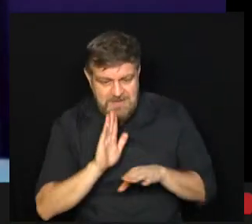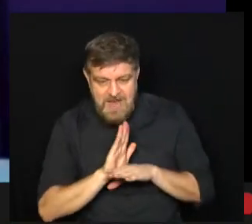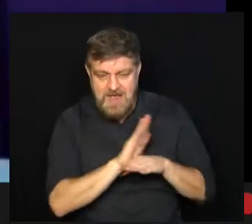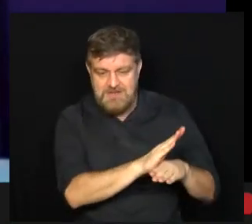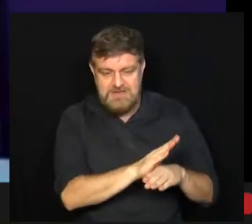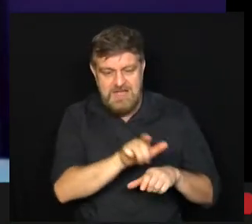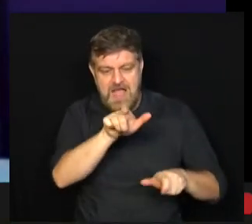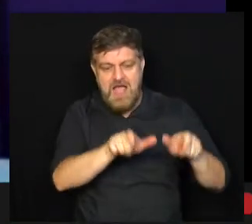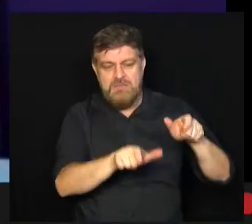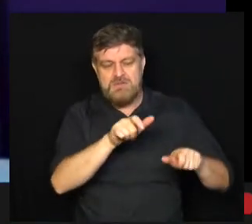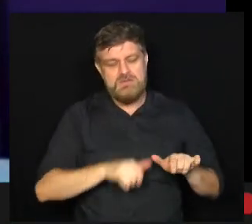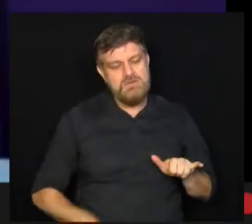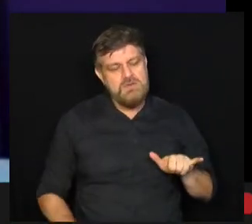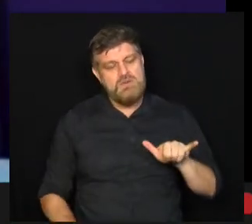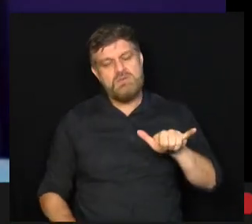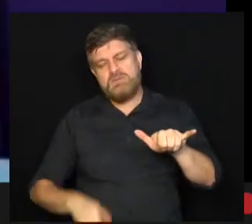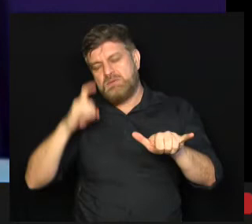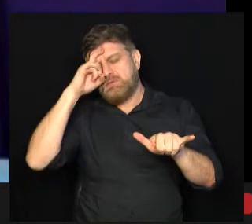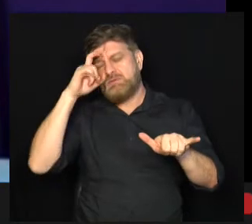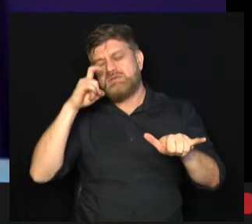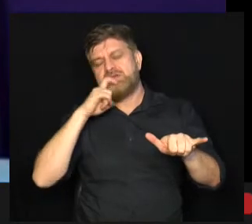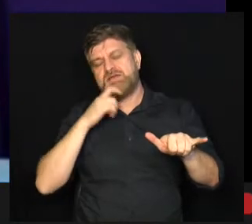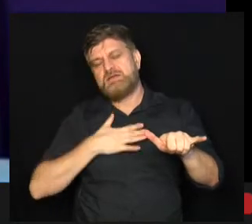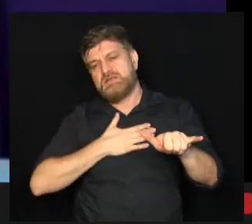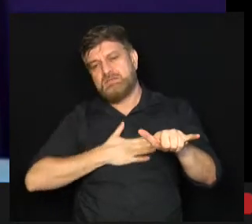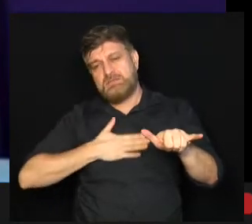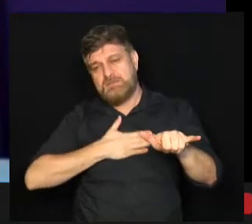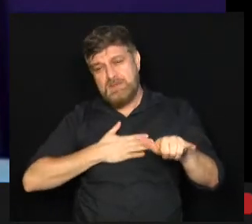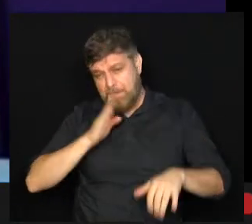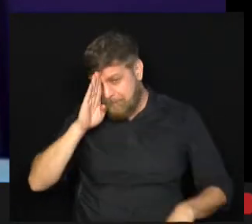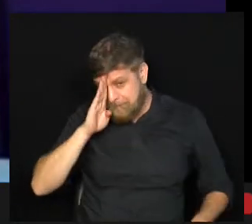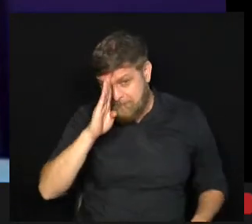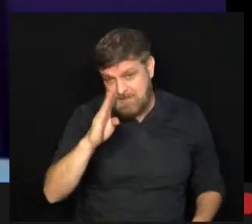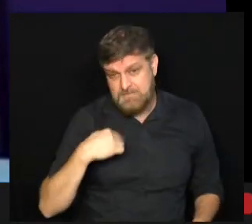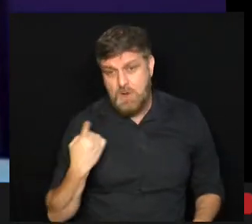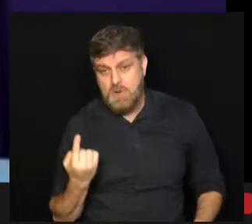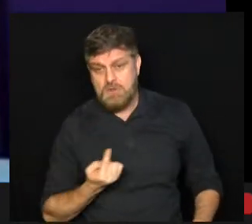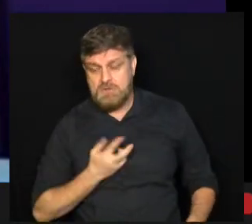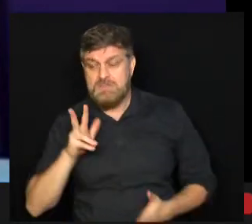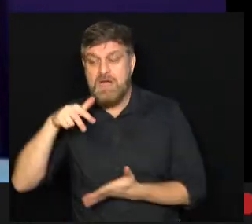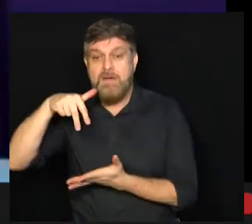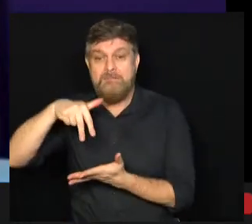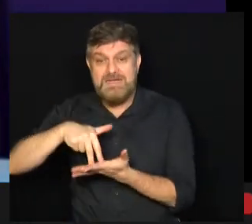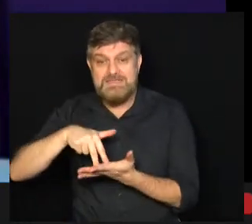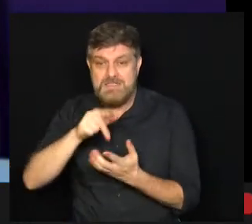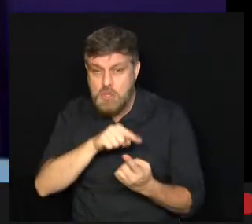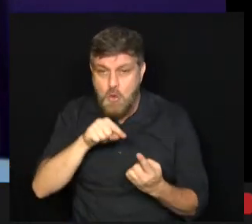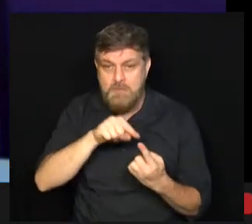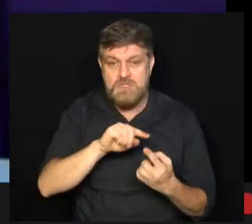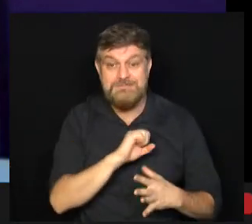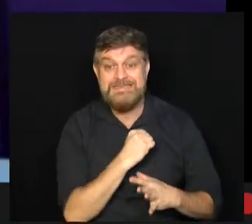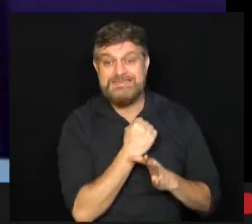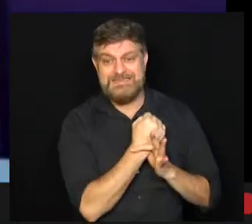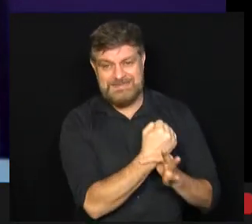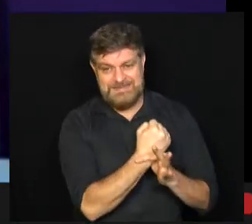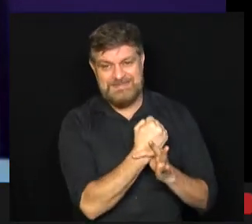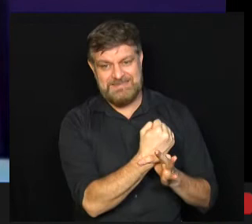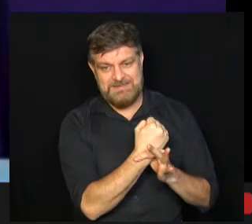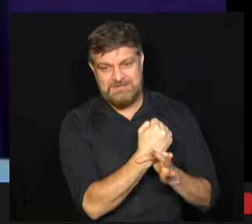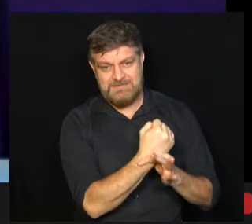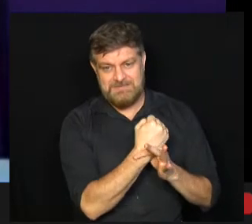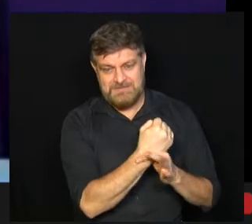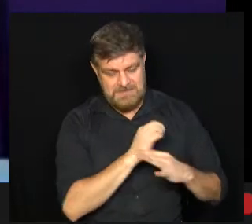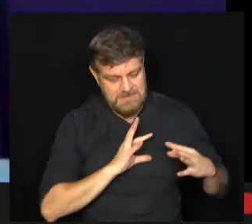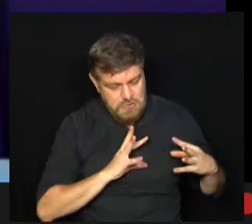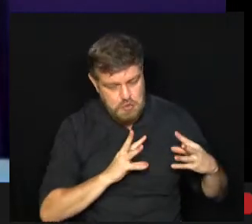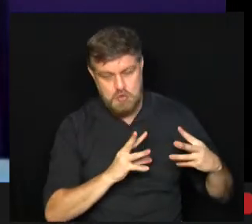elas tenham uma viagem tranquila e agradável, mas acima de tudo, nós estamos lá para garantir a segurança do voo, é a segurança de todos